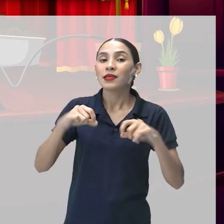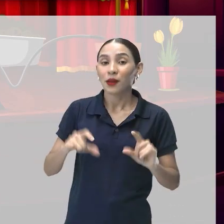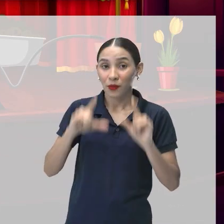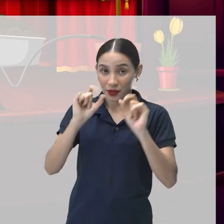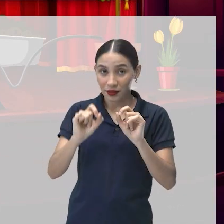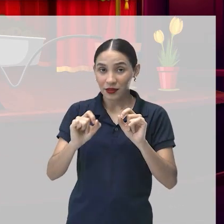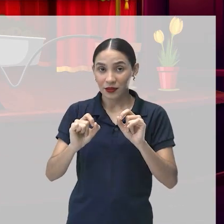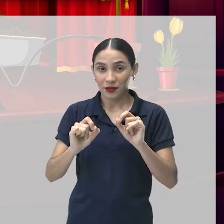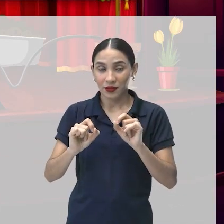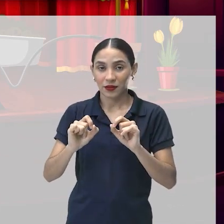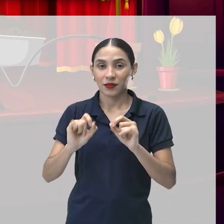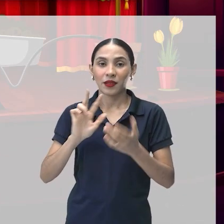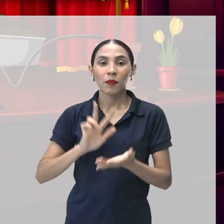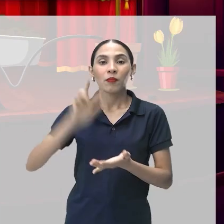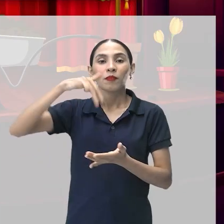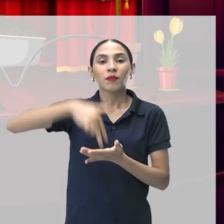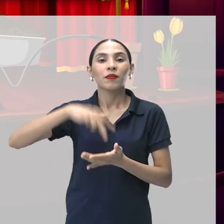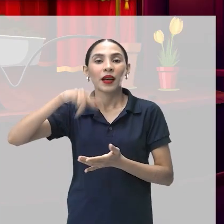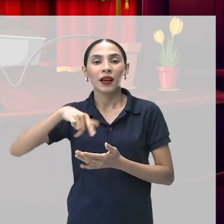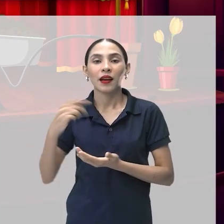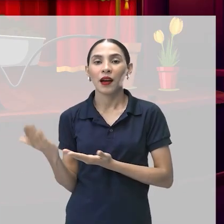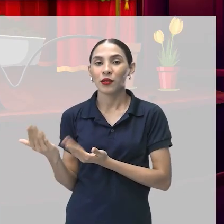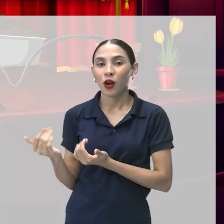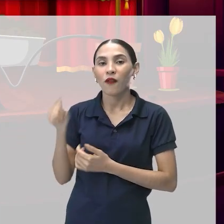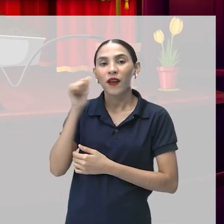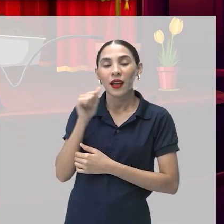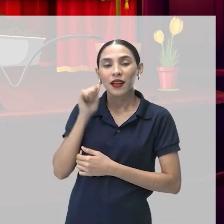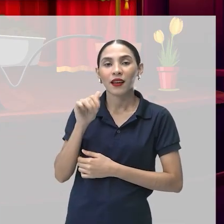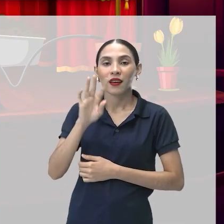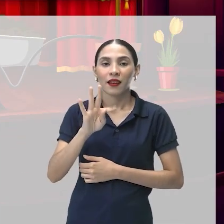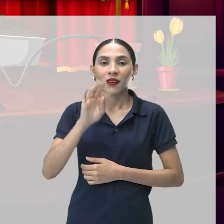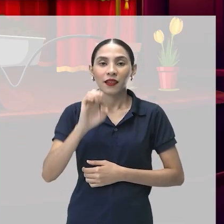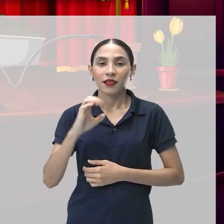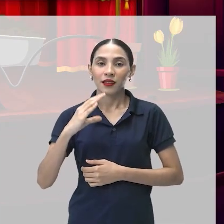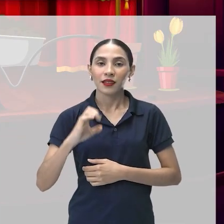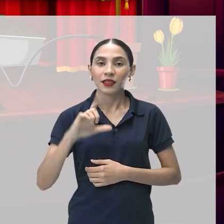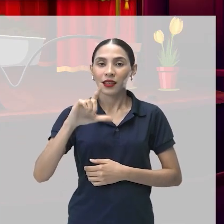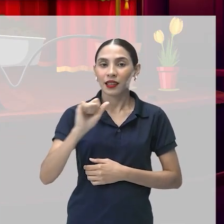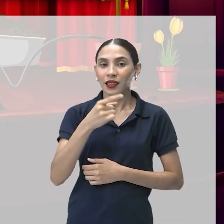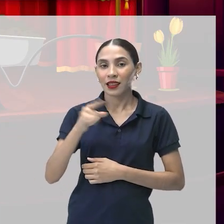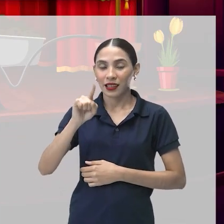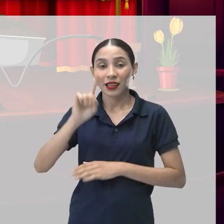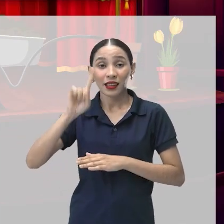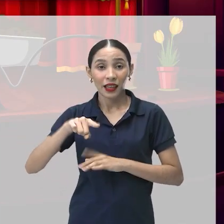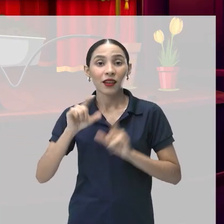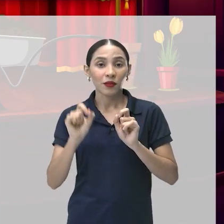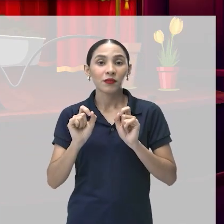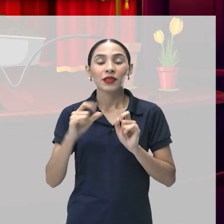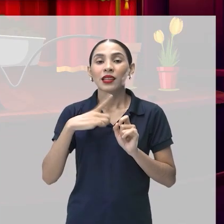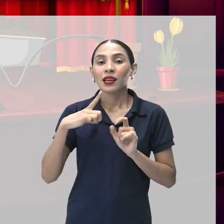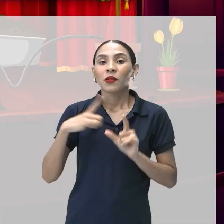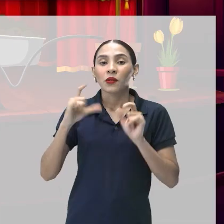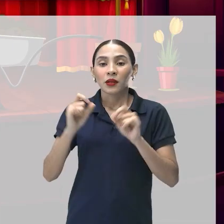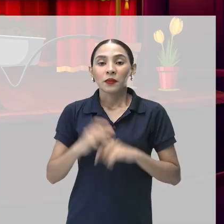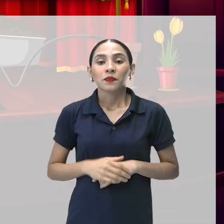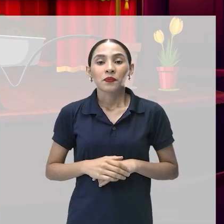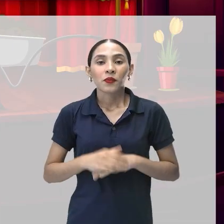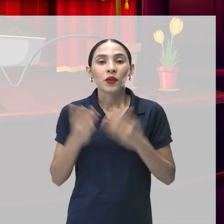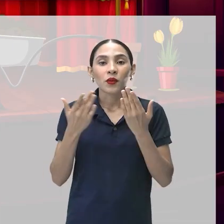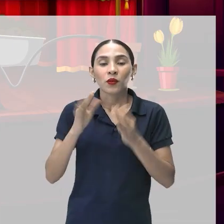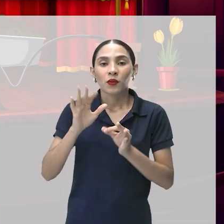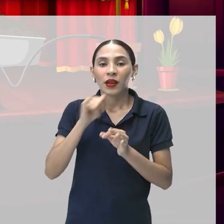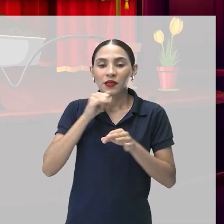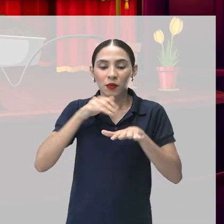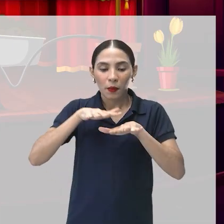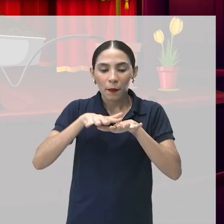A protagonista é a moça tecelã, certo? A jovem é uma jovem que possui um tear,